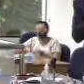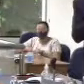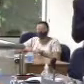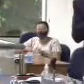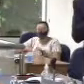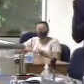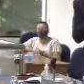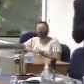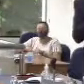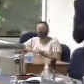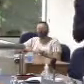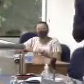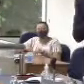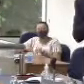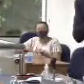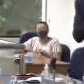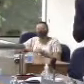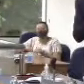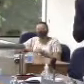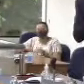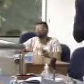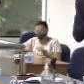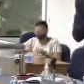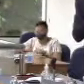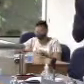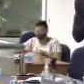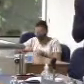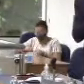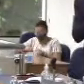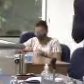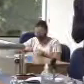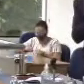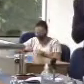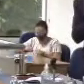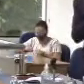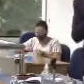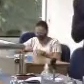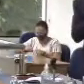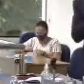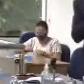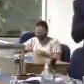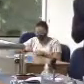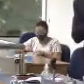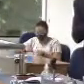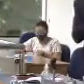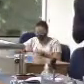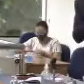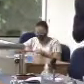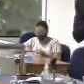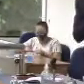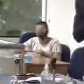índices estejam melhorando, nós temos que nos manter afastados, em segurança,